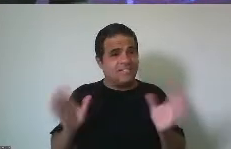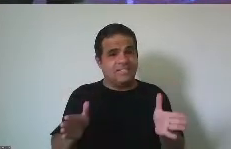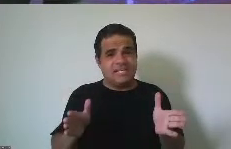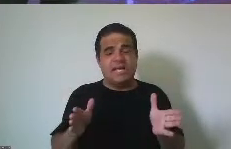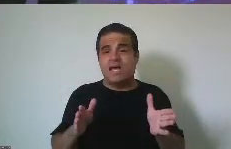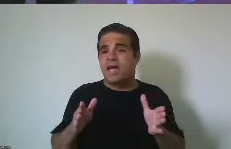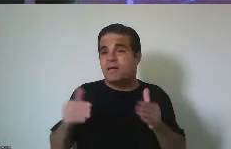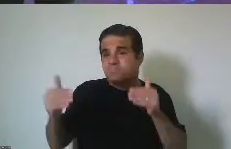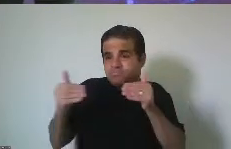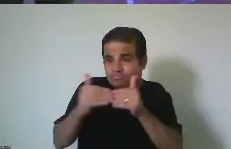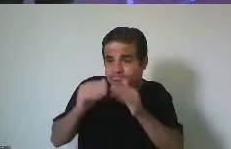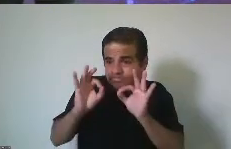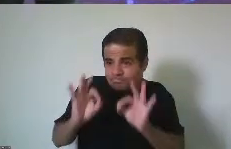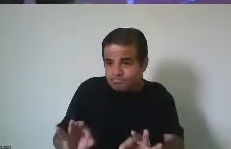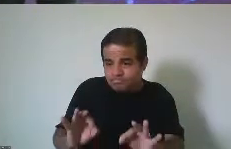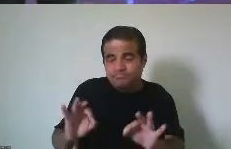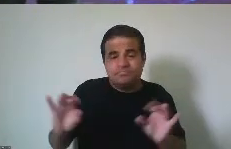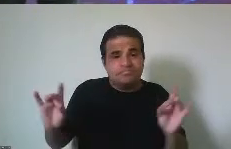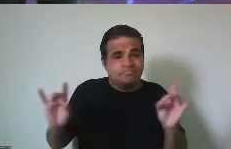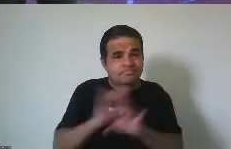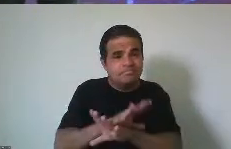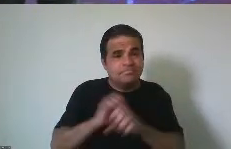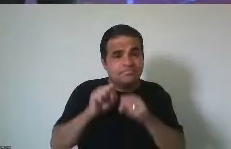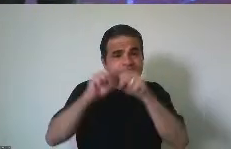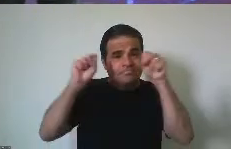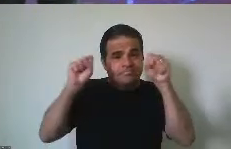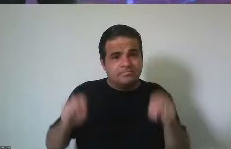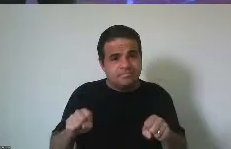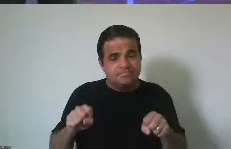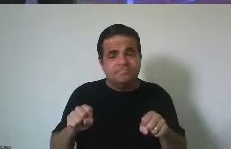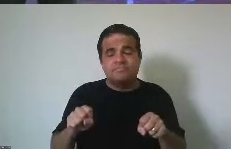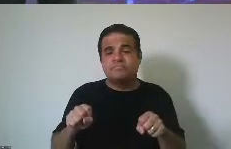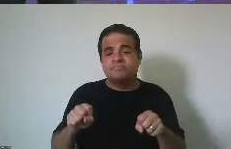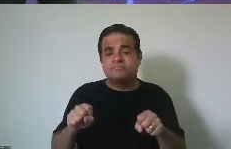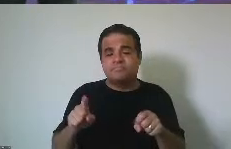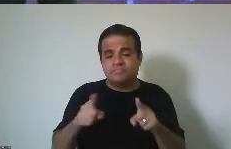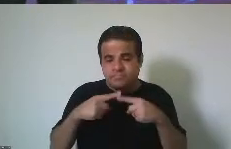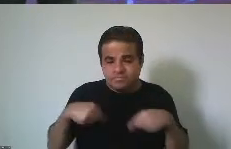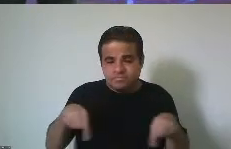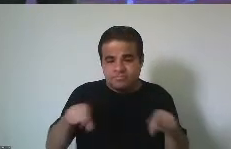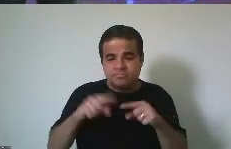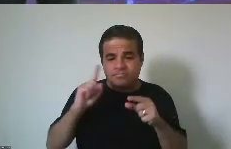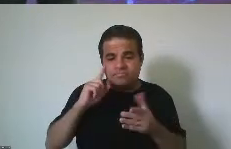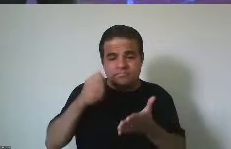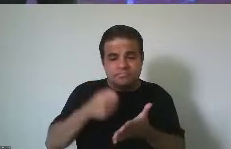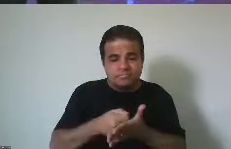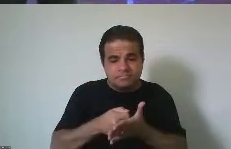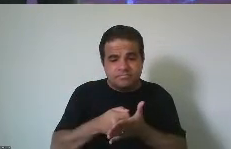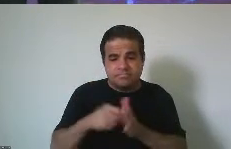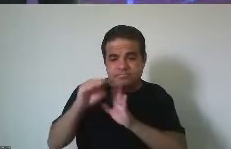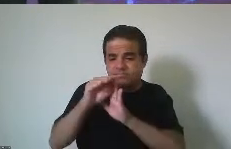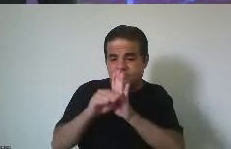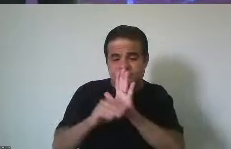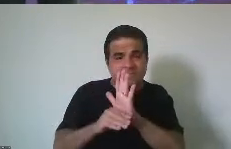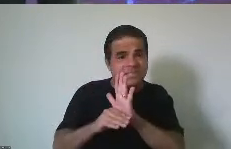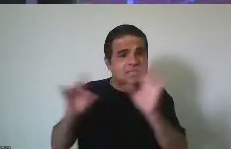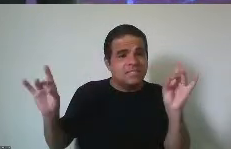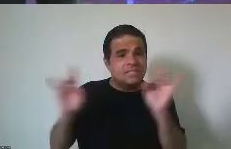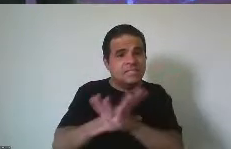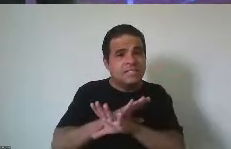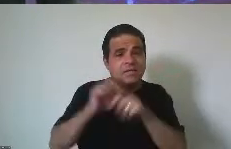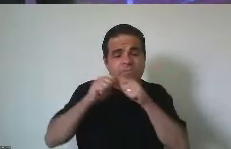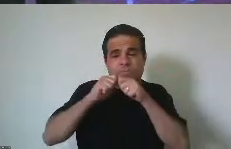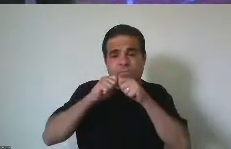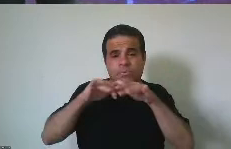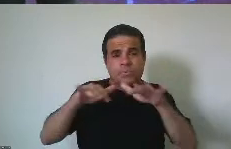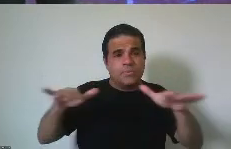conformar com uma solução técnica definitiva mas contratar definidas um cronograma definido um fluxo esse